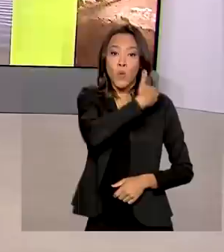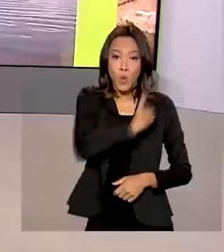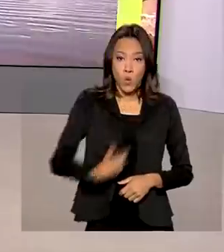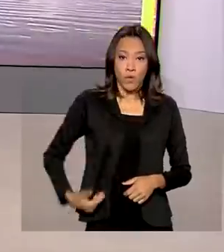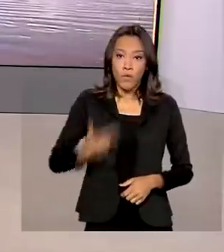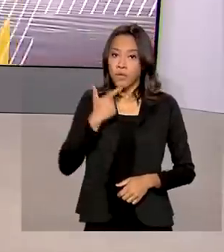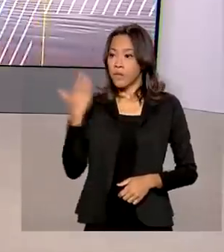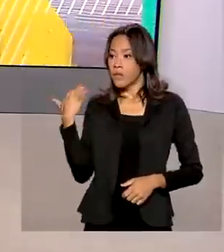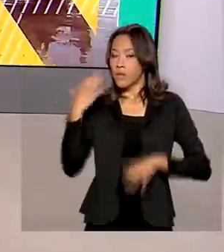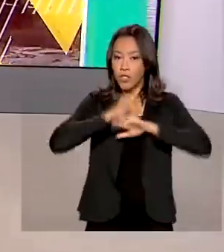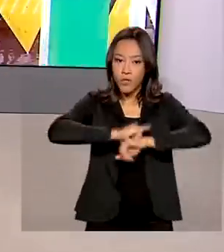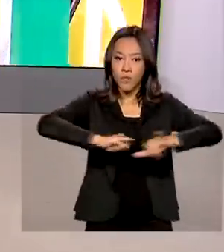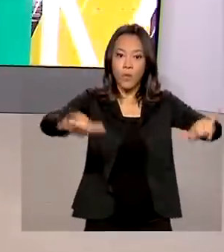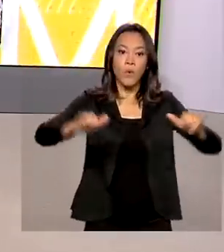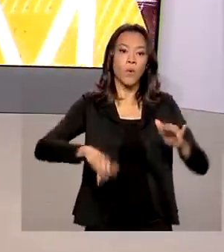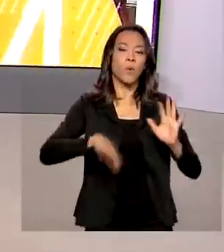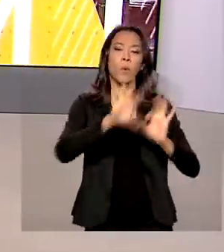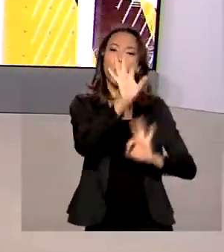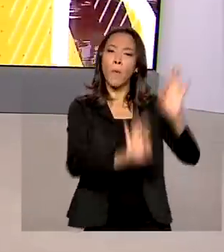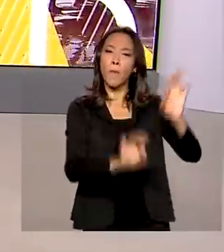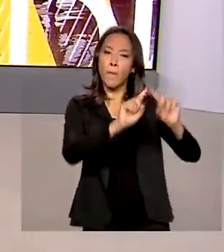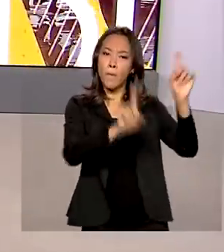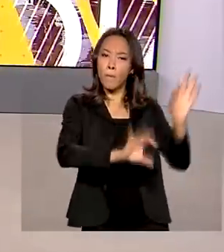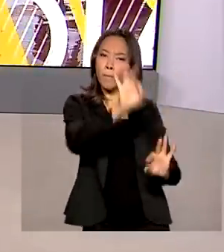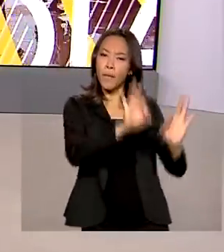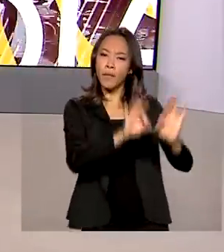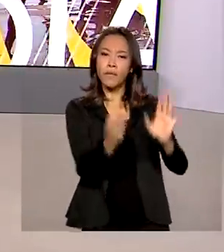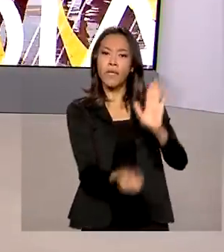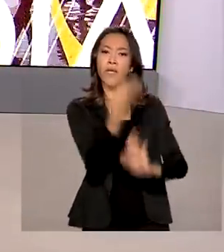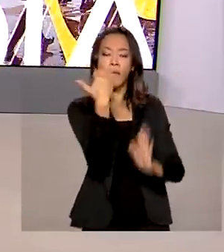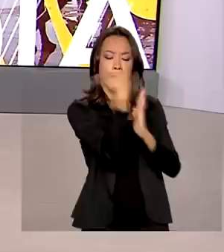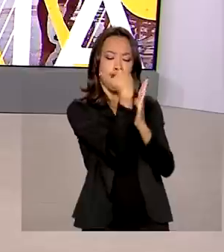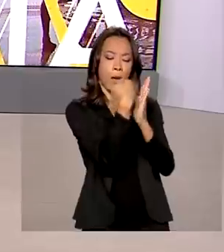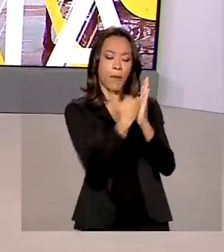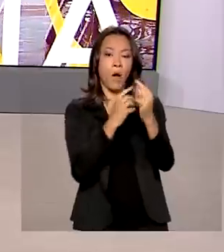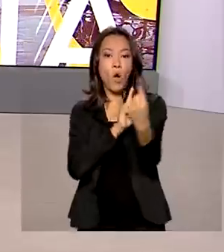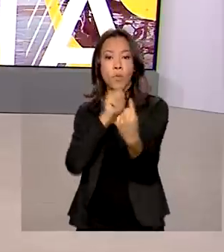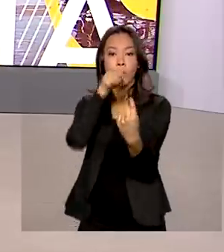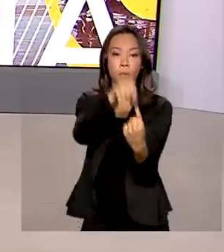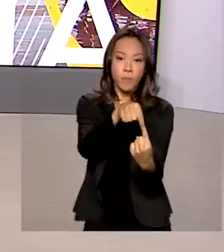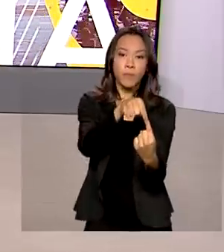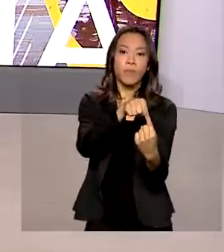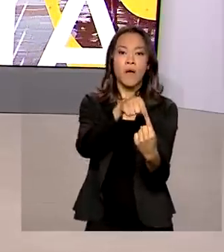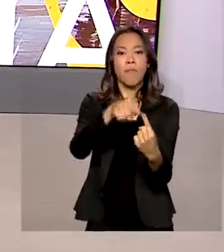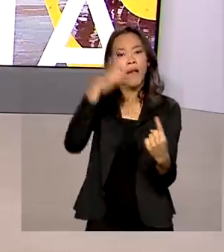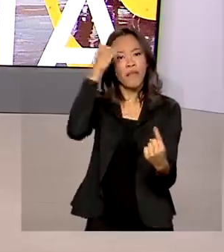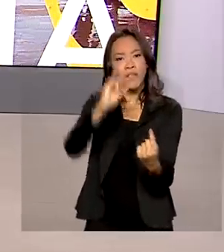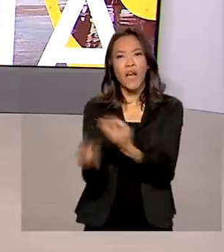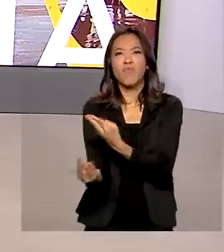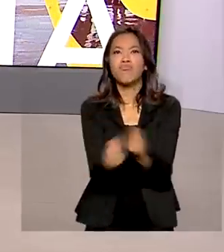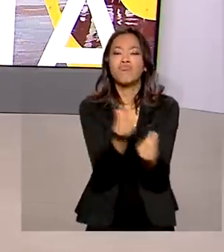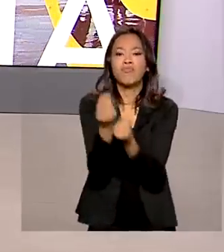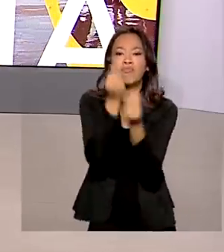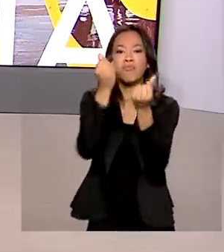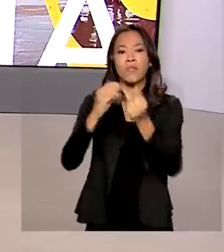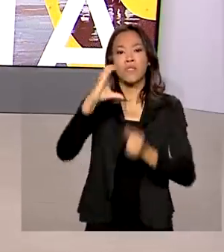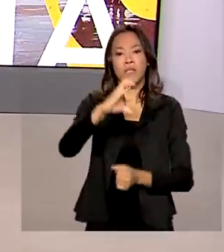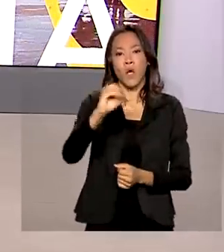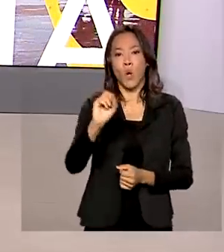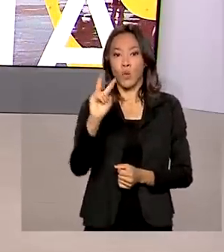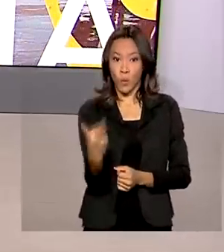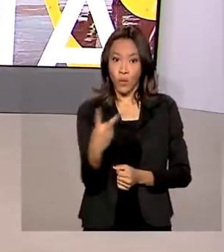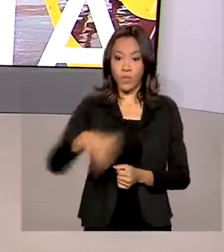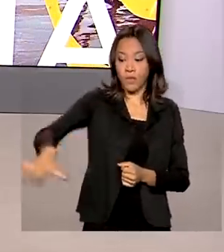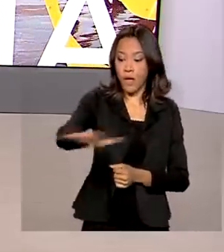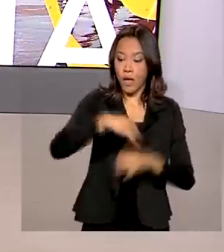lançou o plano ABC+, que cria metas para diminuir as emissões de carbono na produção agropecuária brasileira nesta